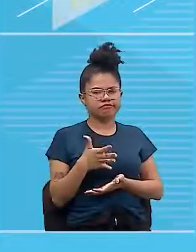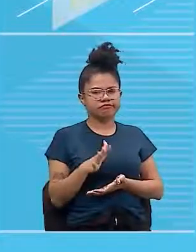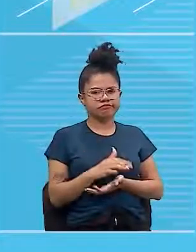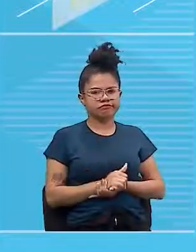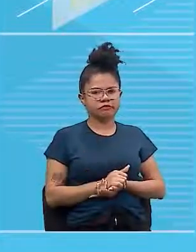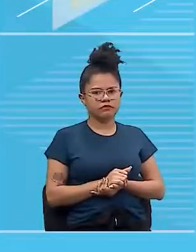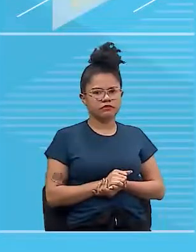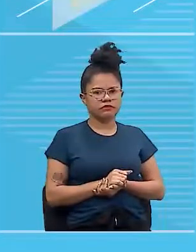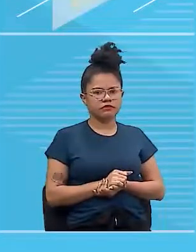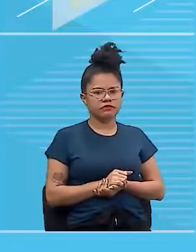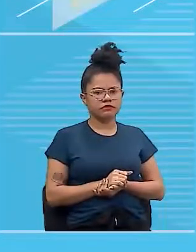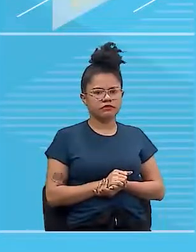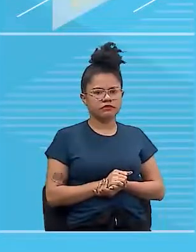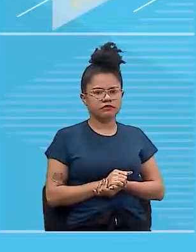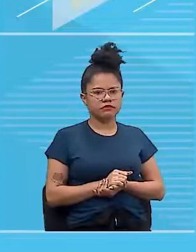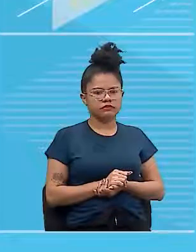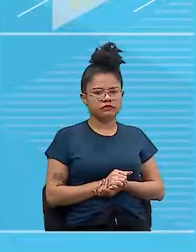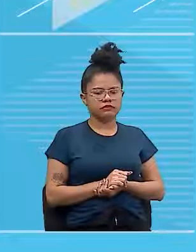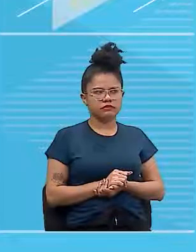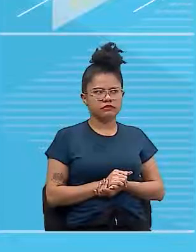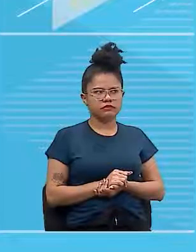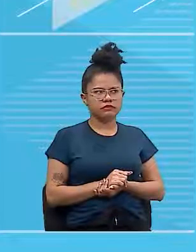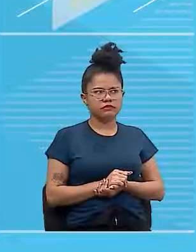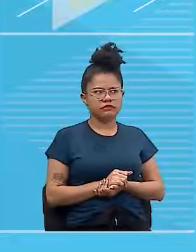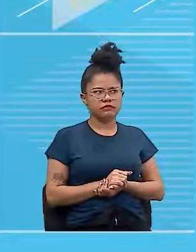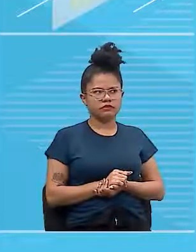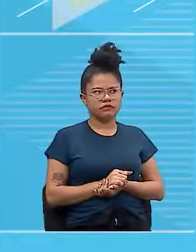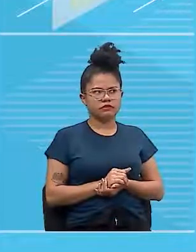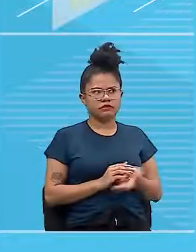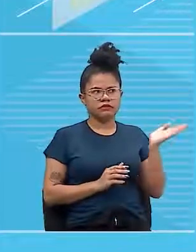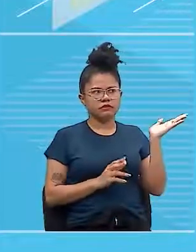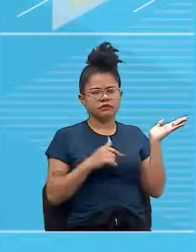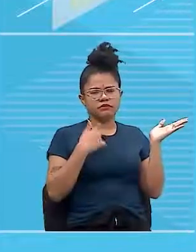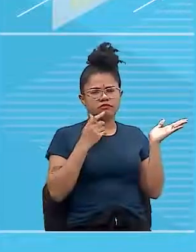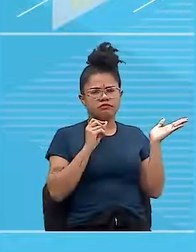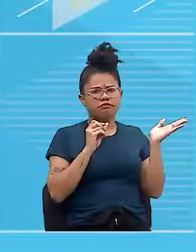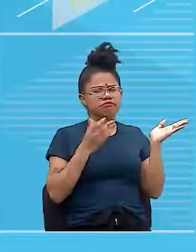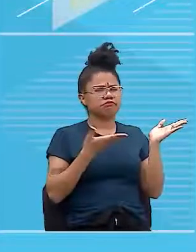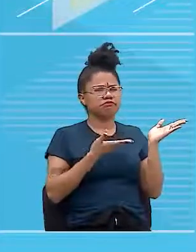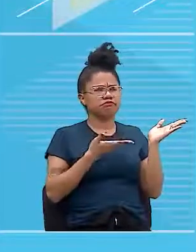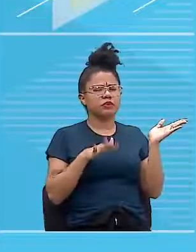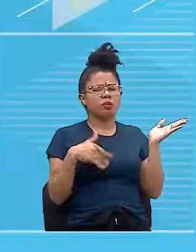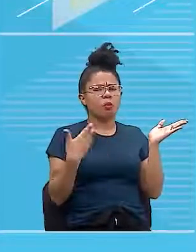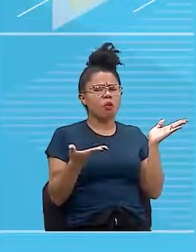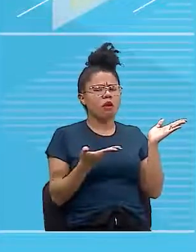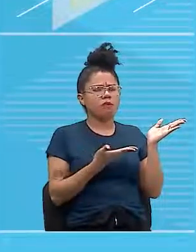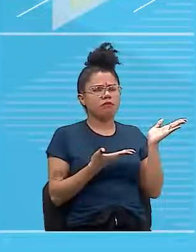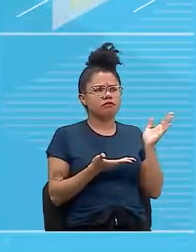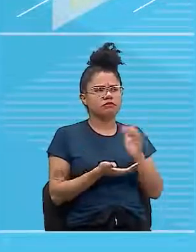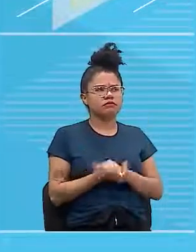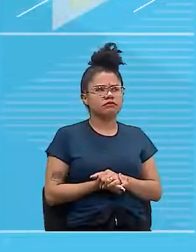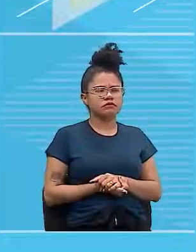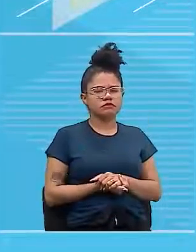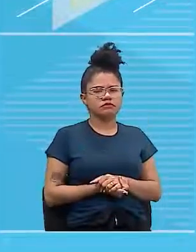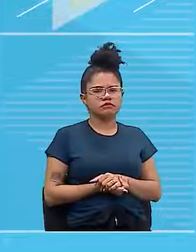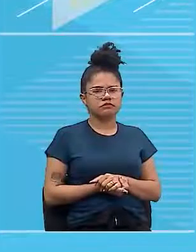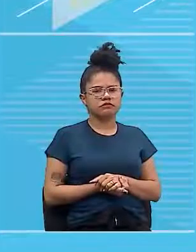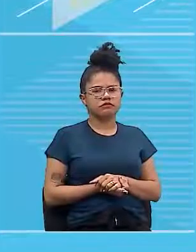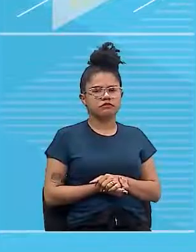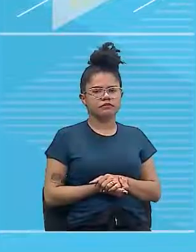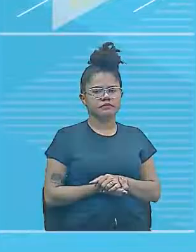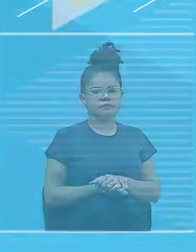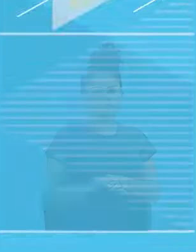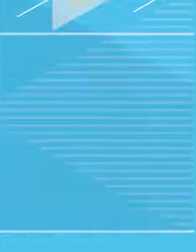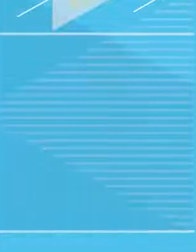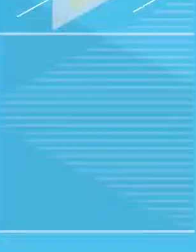assim ó quem são essas Cristã a chamada